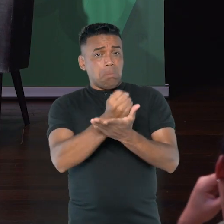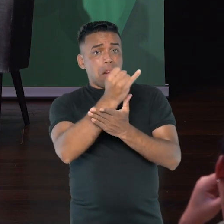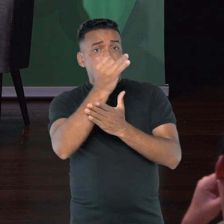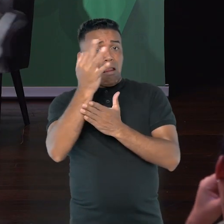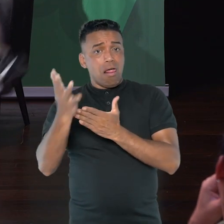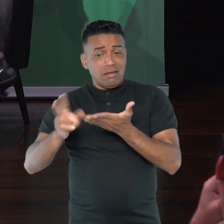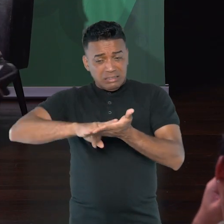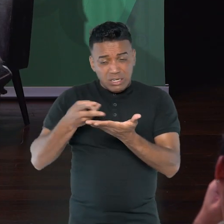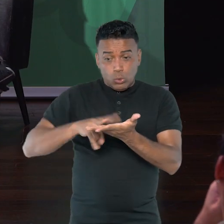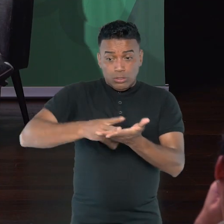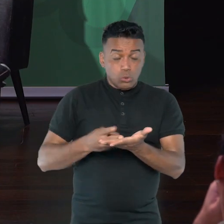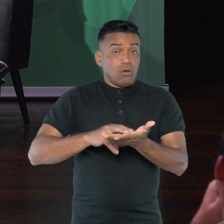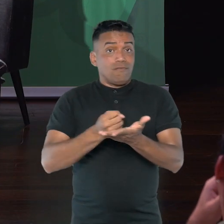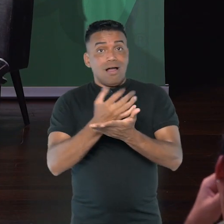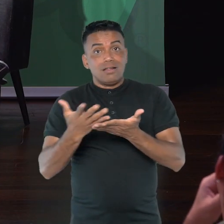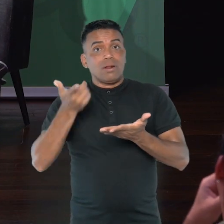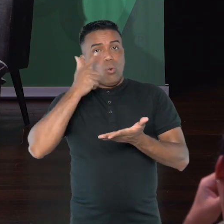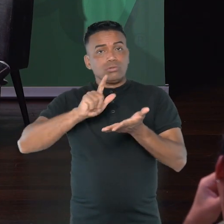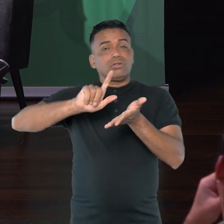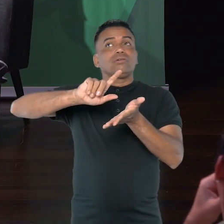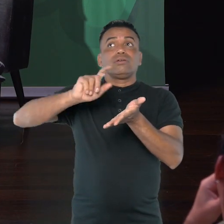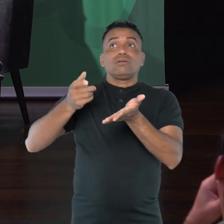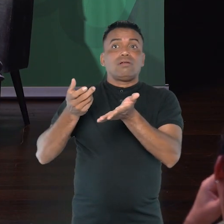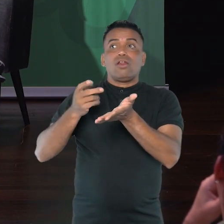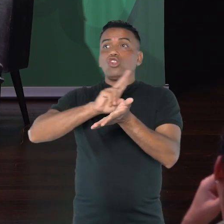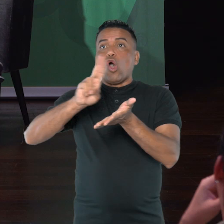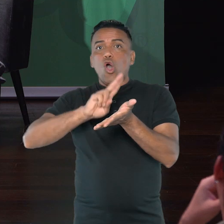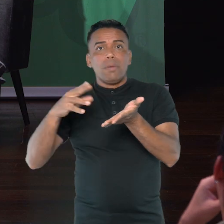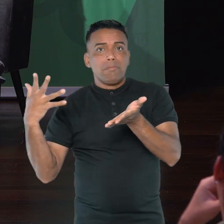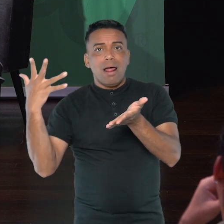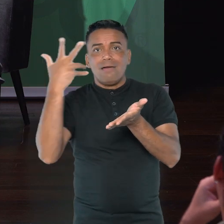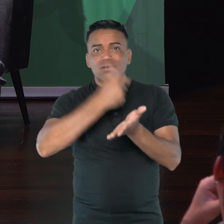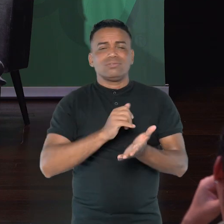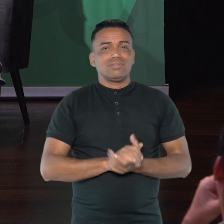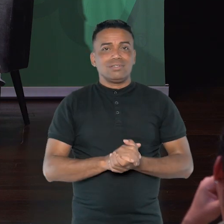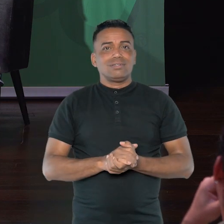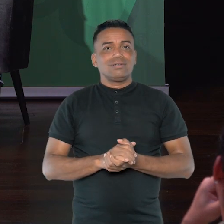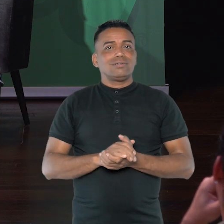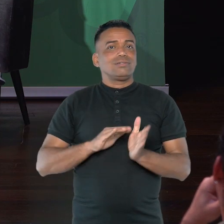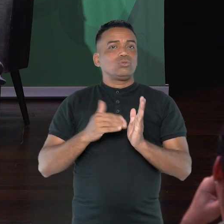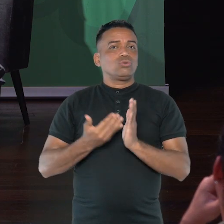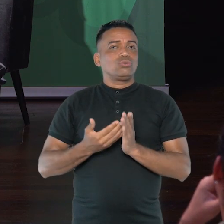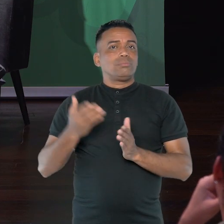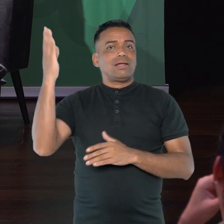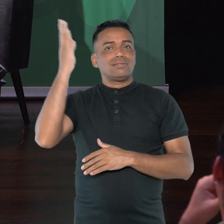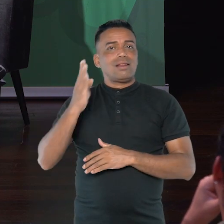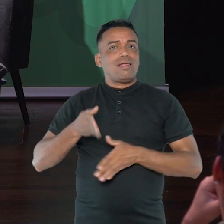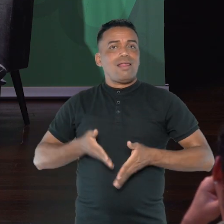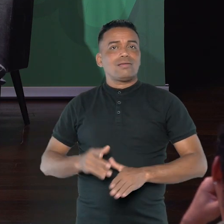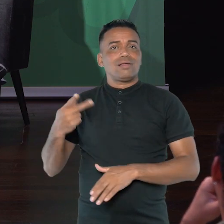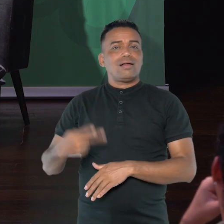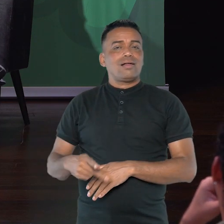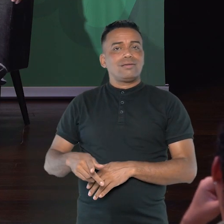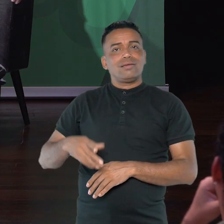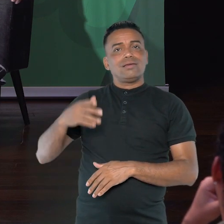de tradutores, né? Para colocar esses livros todos com esses nomes maravilhosos, né? Todo mundo morava em São Paulo. Beleza? Exatamente. Depois